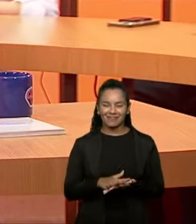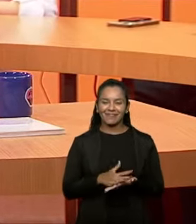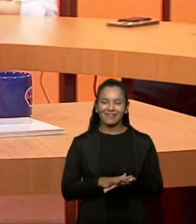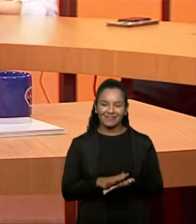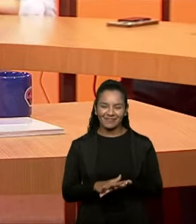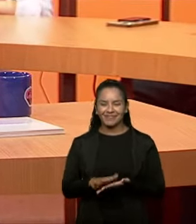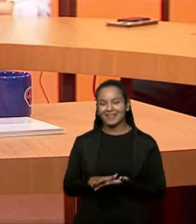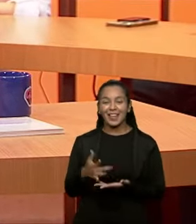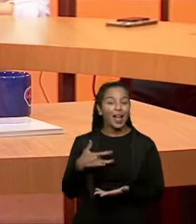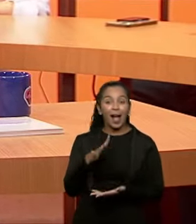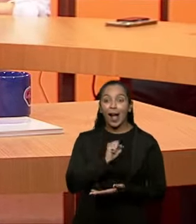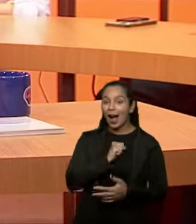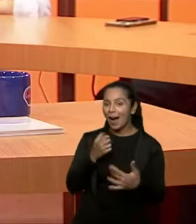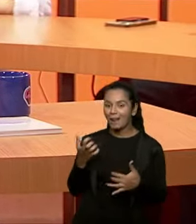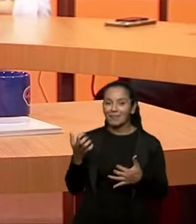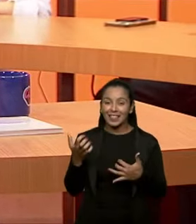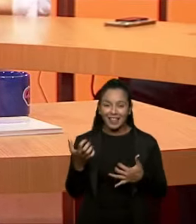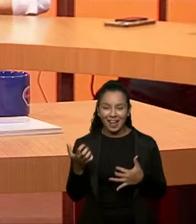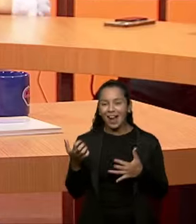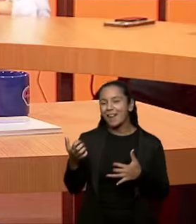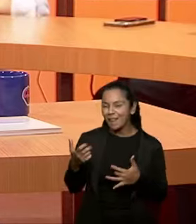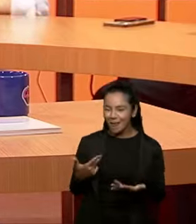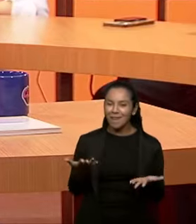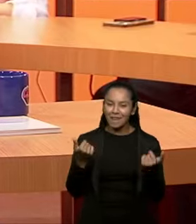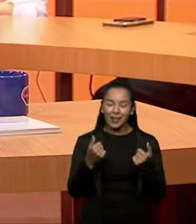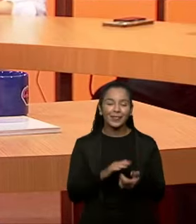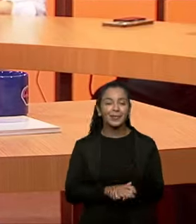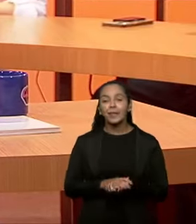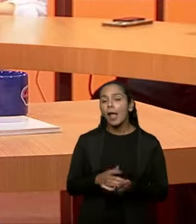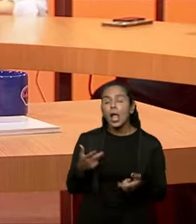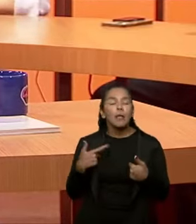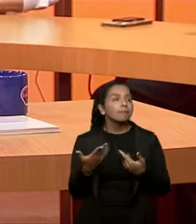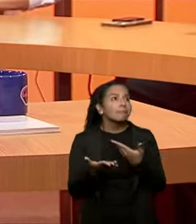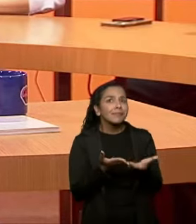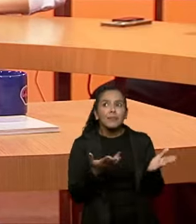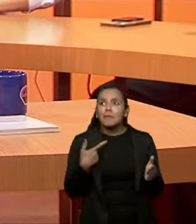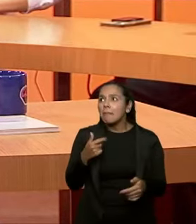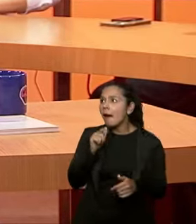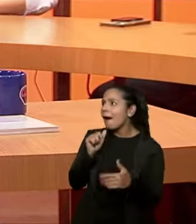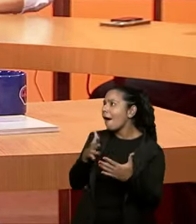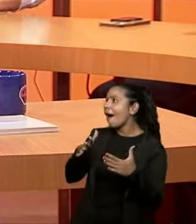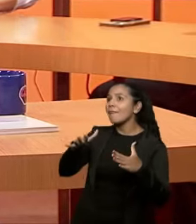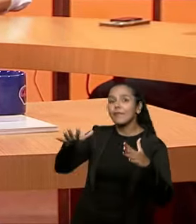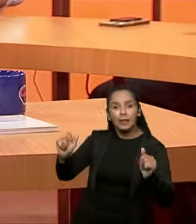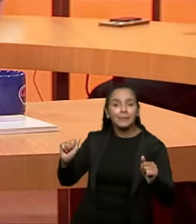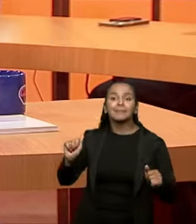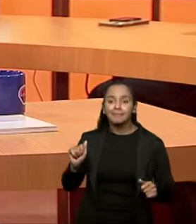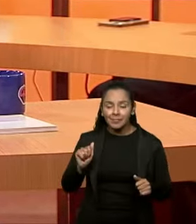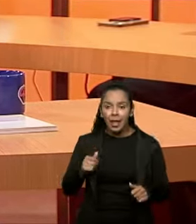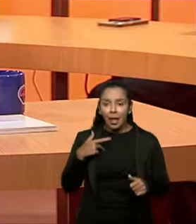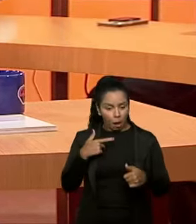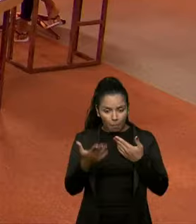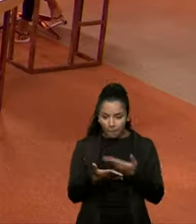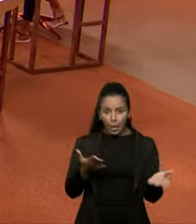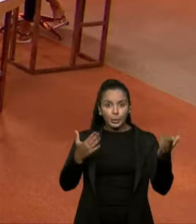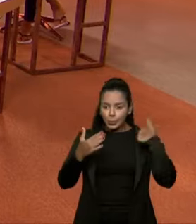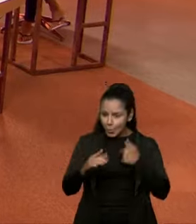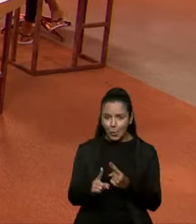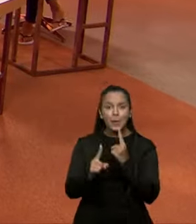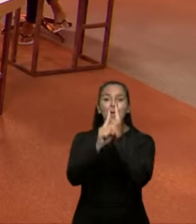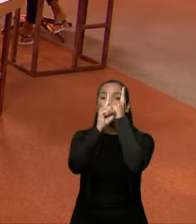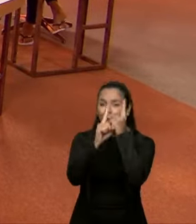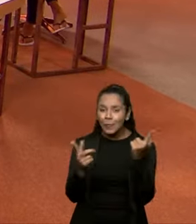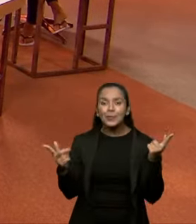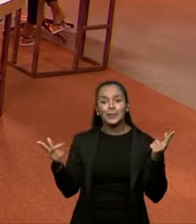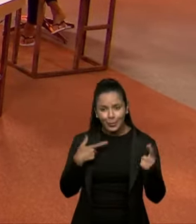esse cavaco. Chora, cavaco. Estava perdido no mar, a deriva você me encontrou.